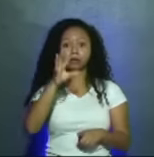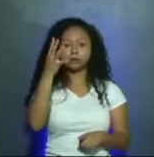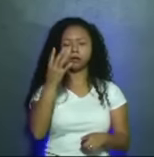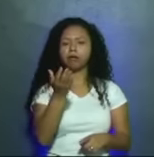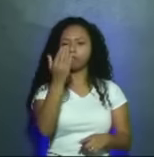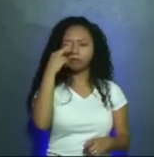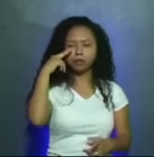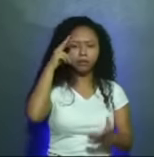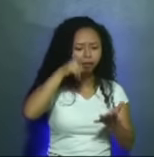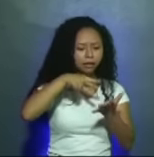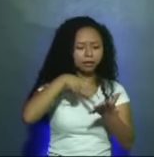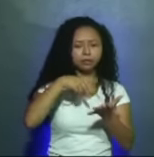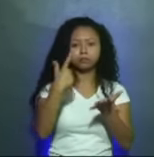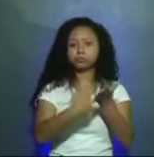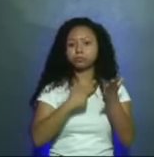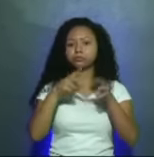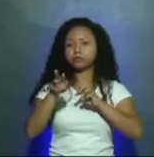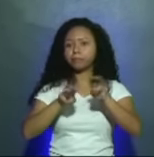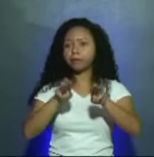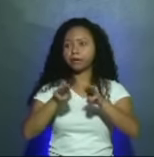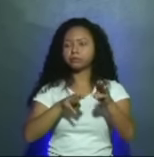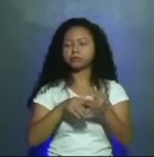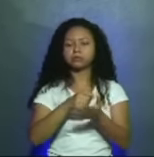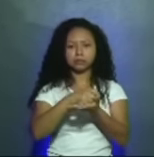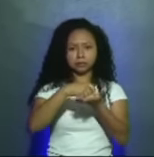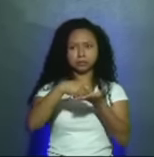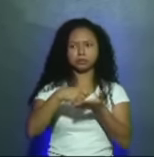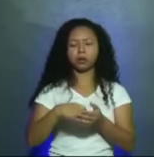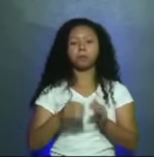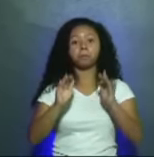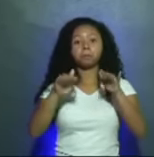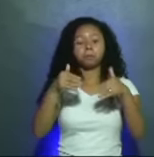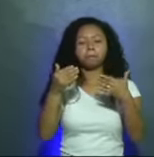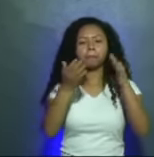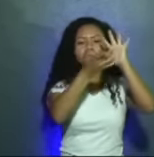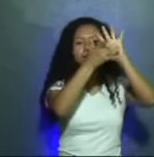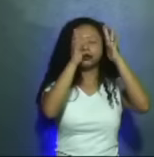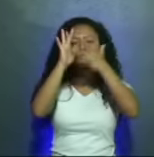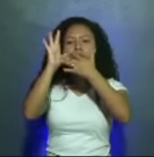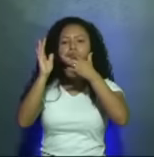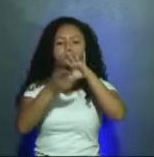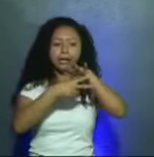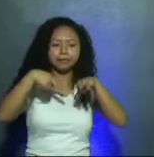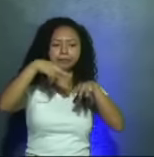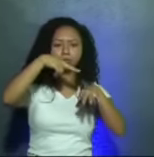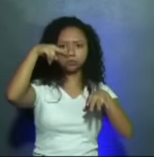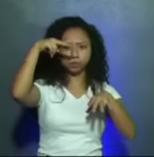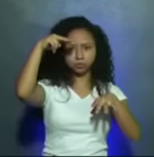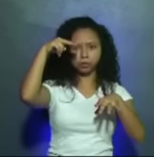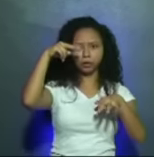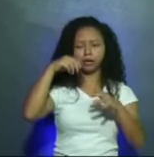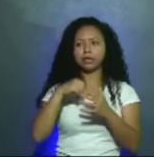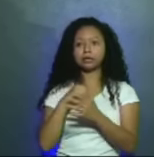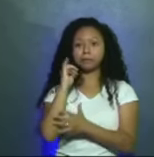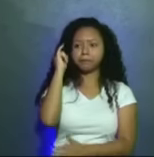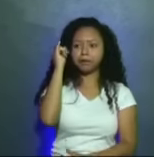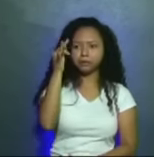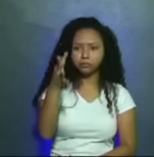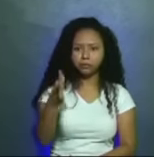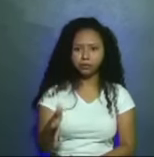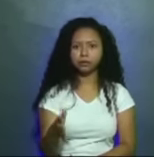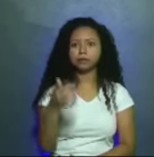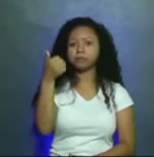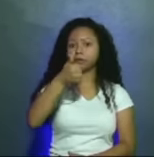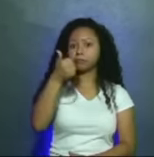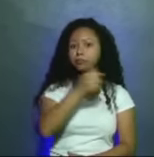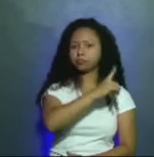aqui em Marcos, diz, quando Jesus ressuscitou, na madrugada do primeiro dia da semana, apareceu